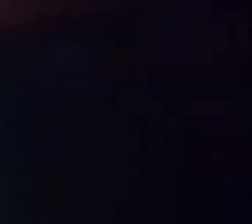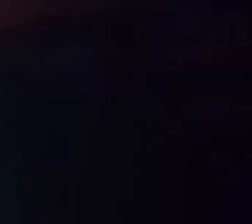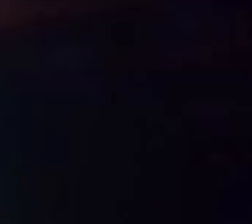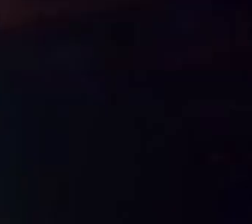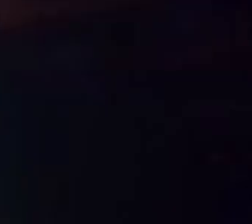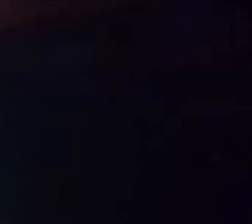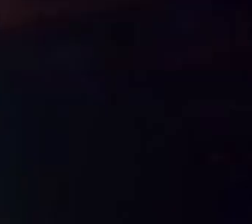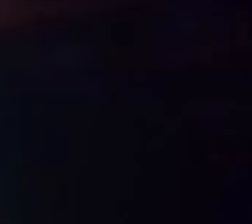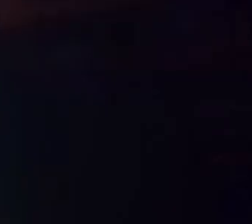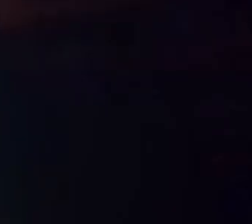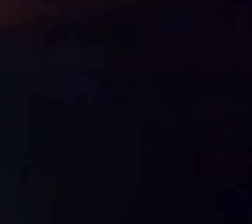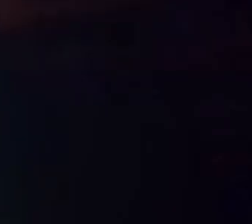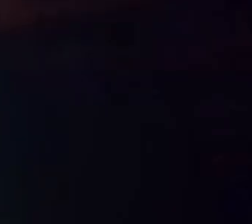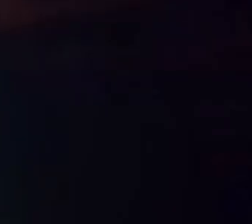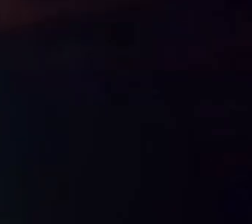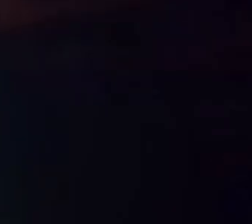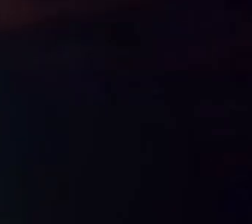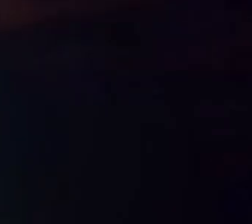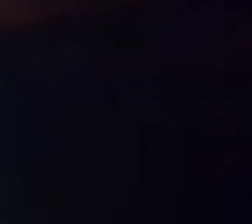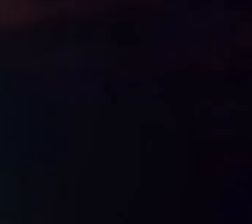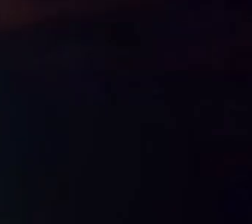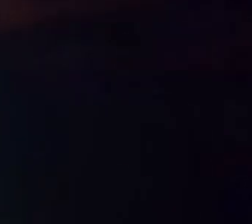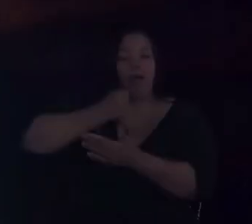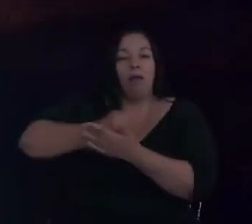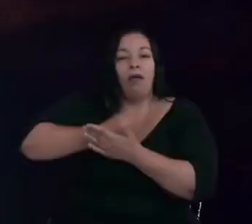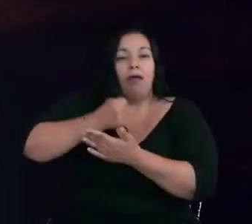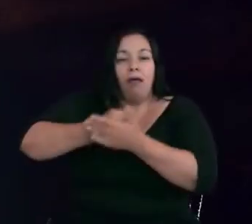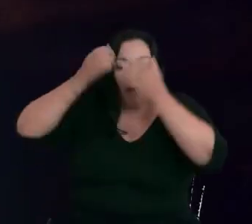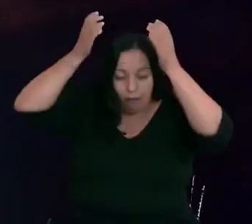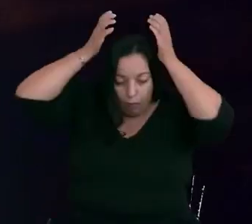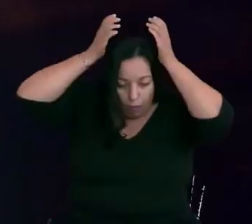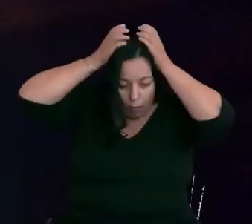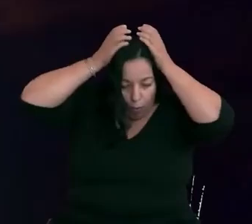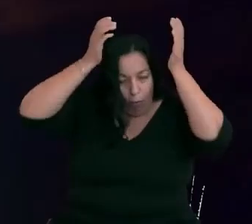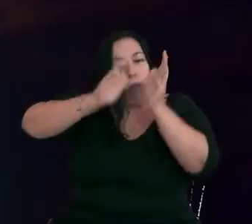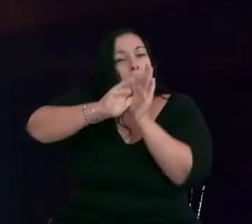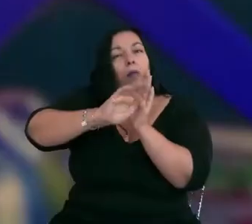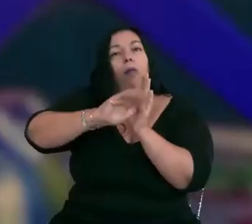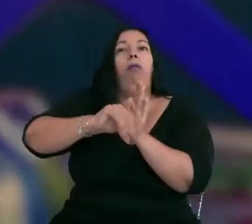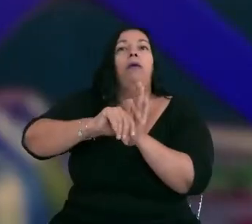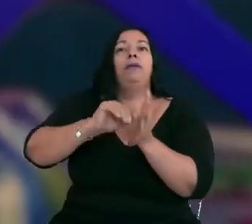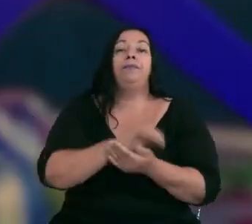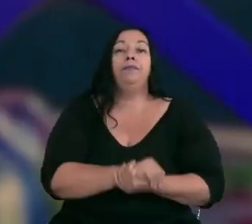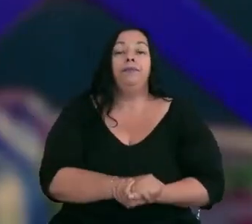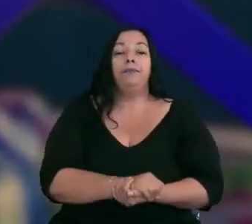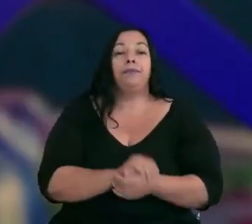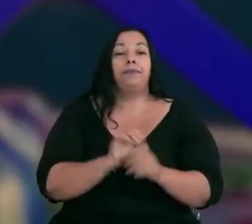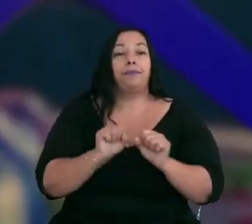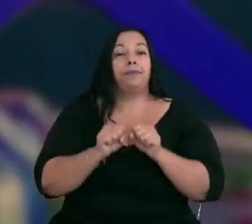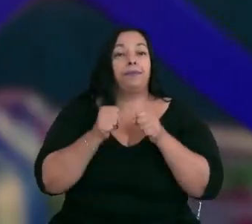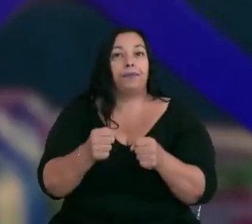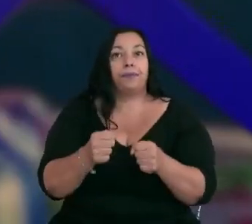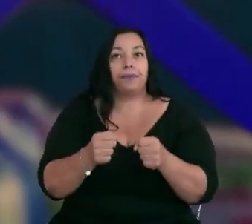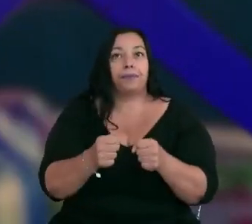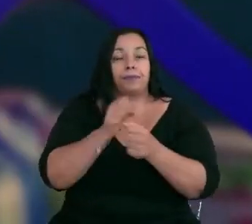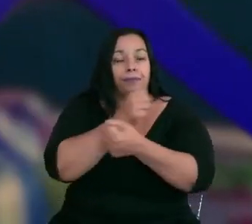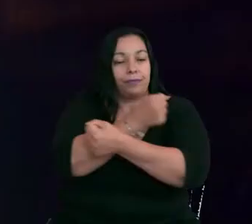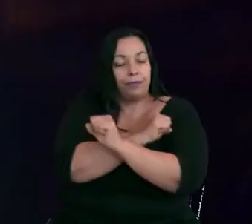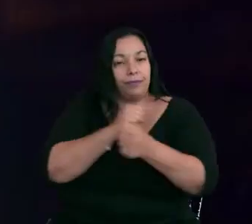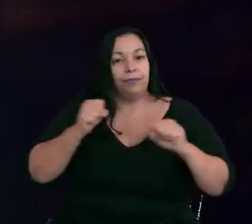amigos, reconquistei o trono roubado. Para isso, descobri superpoderes incríveis e me tornei o grande rei de